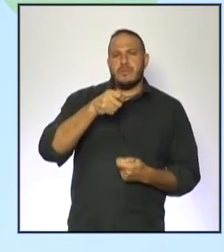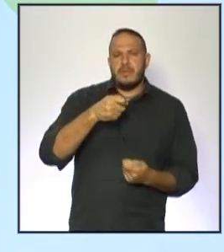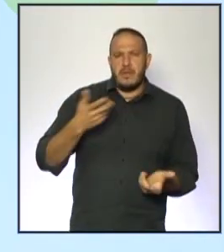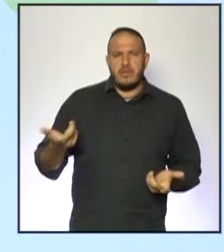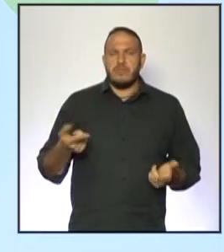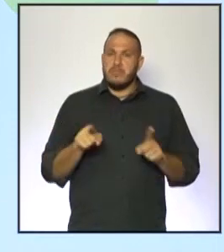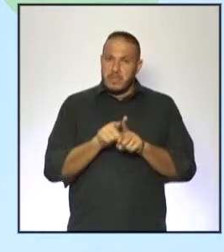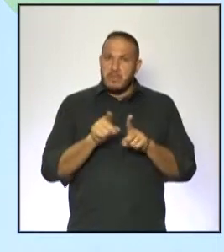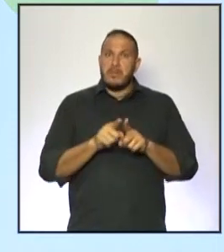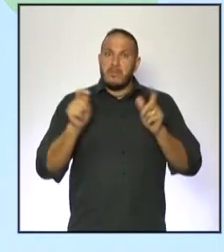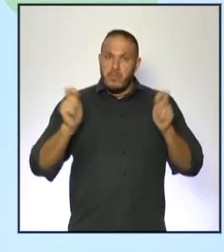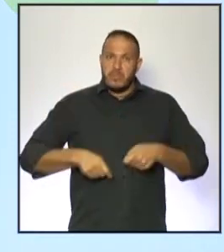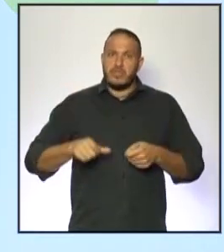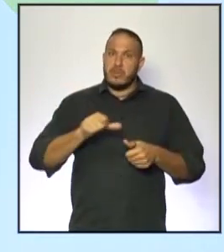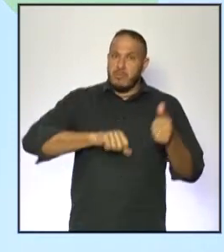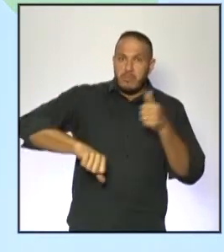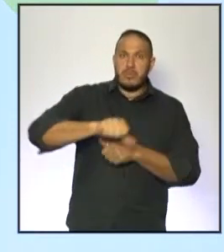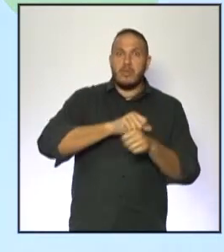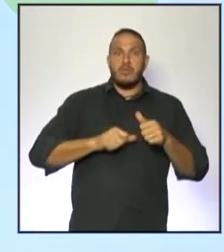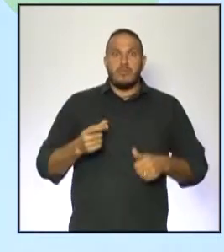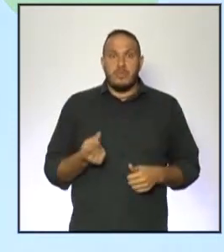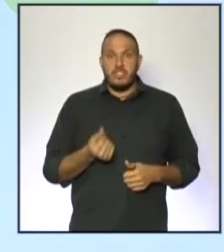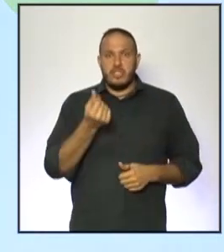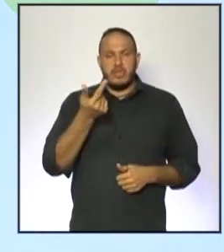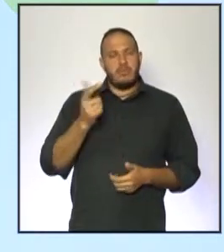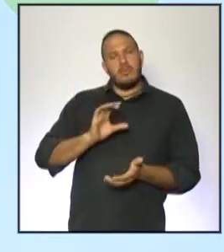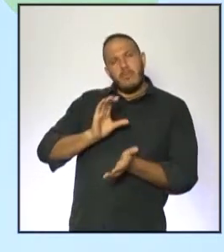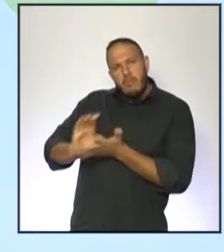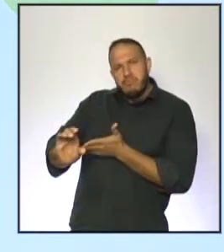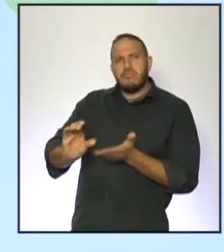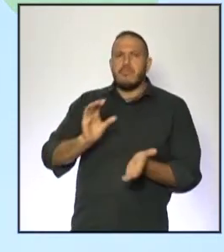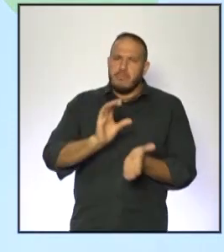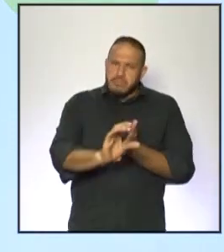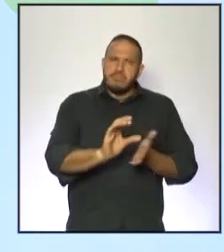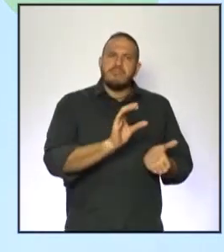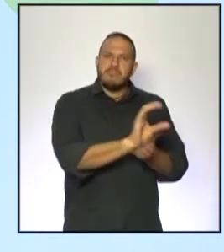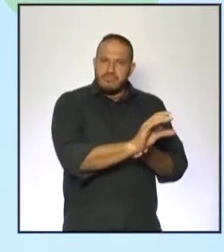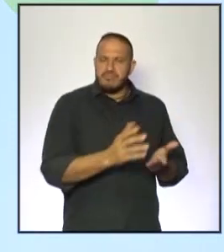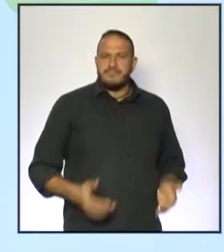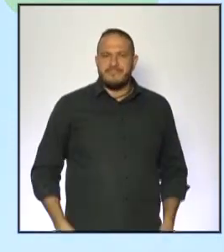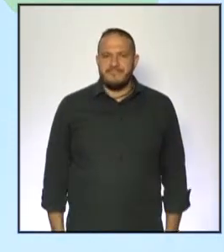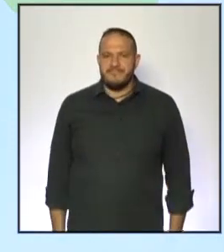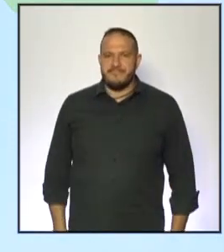E ainda podendo reverter algum dinheiro para aplicar em ações da unidade escolar.